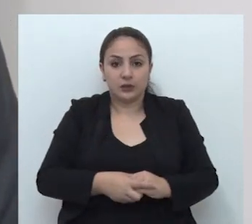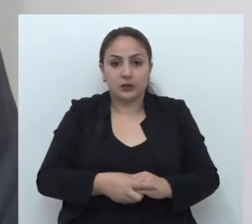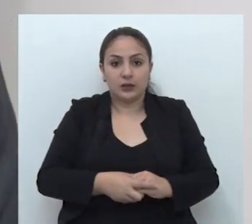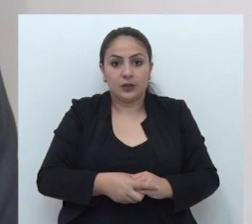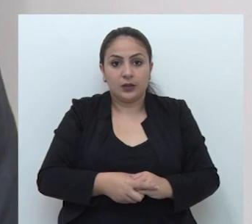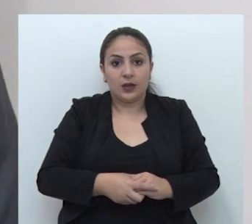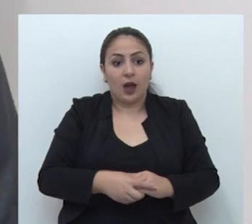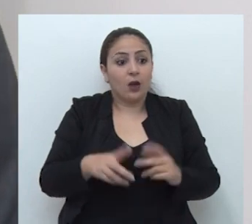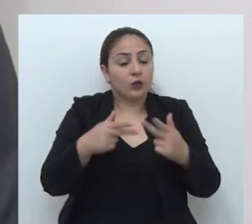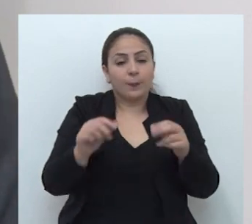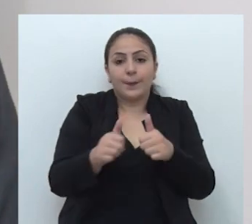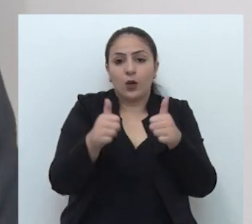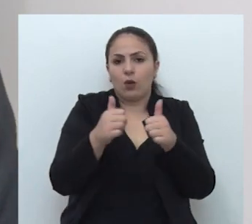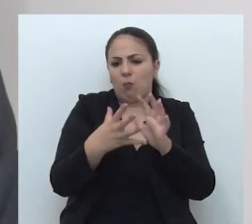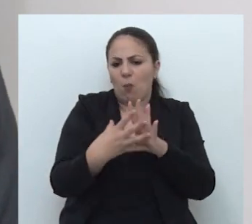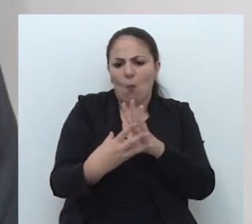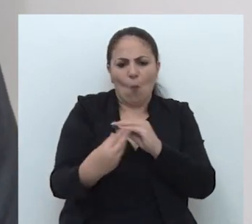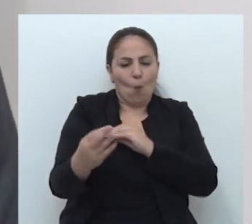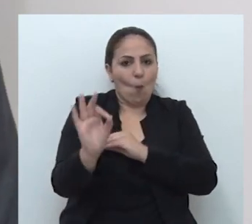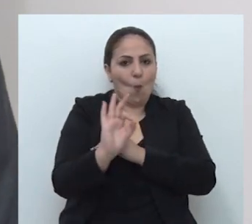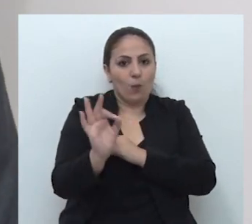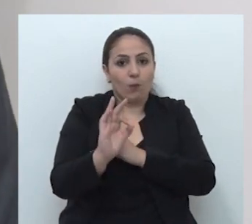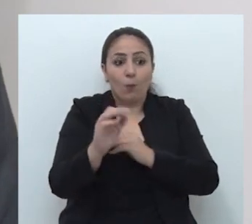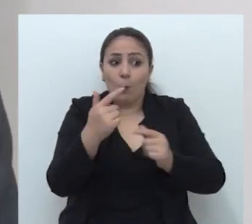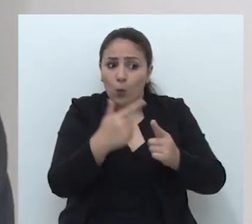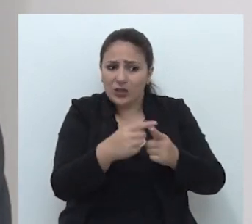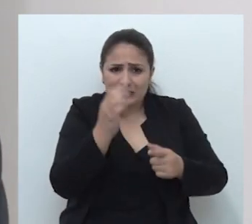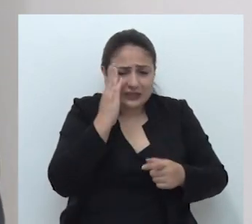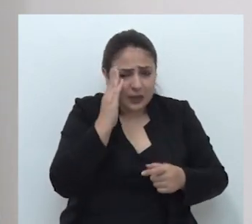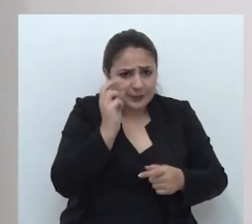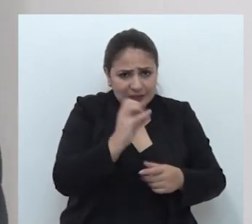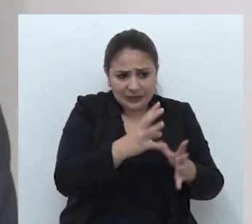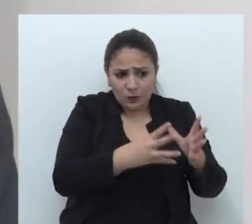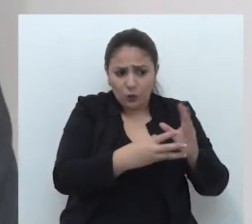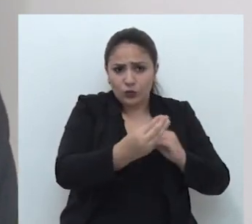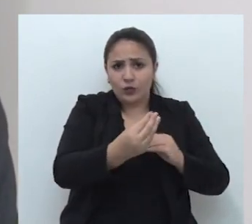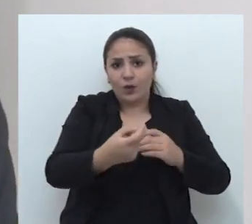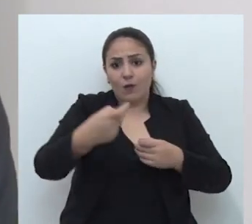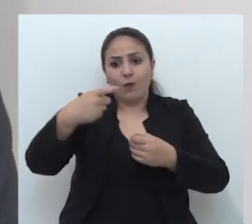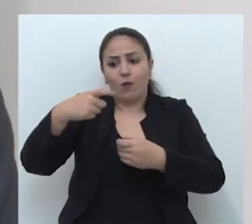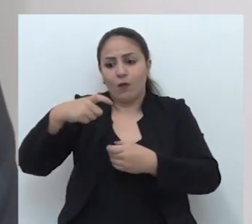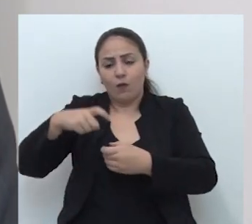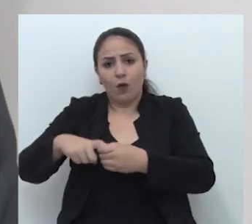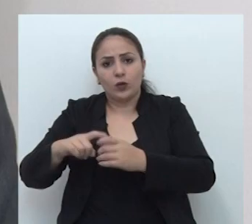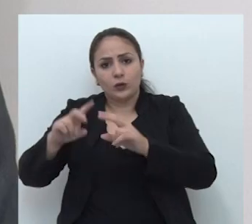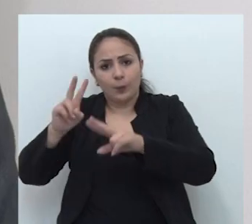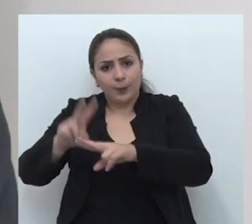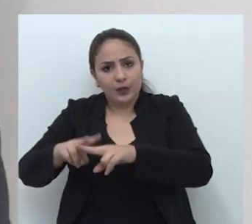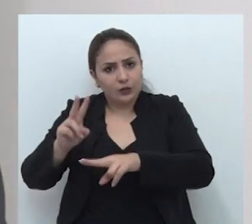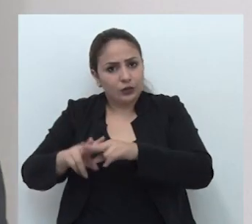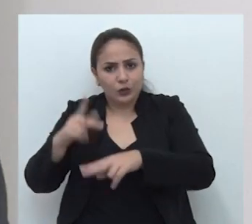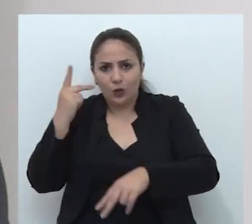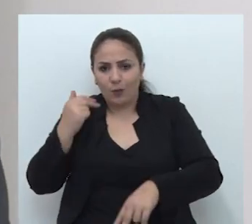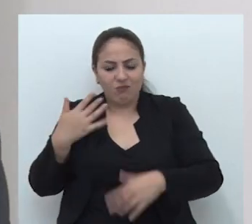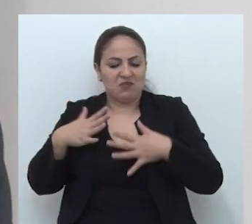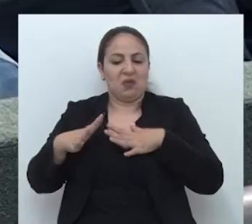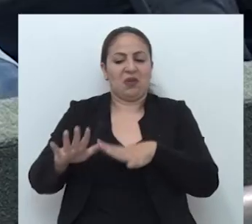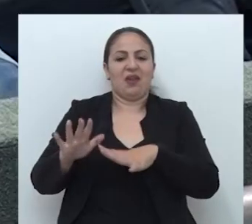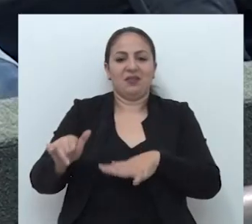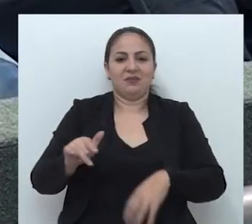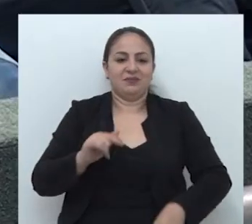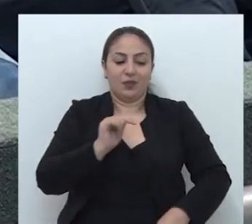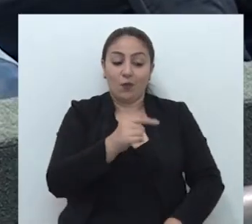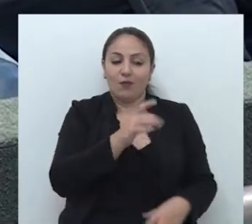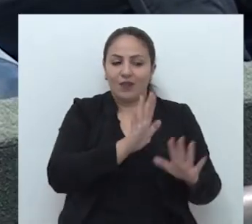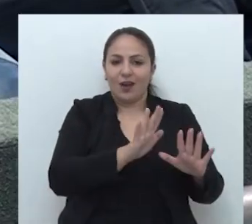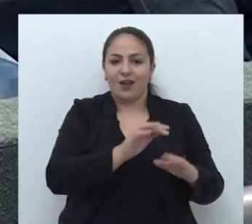é uma das melhores coisas? Eles não fogem disso, porque se eles fugirem, eles retornam ao sistema prisional antigo. E isso eles não querem.